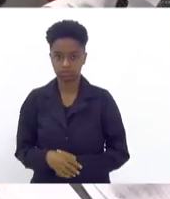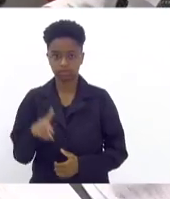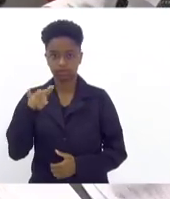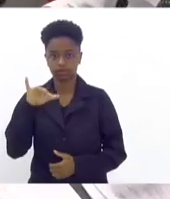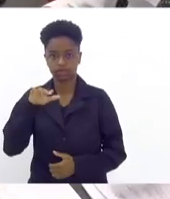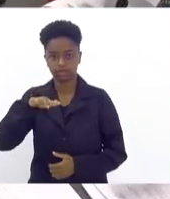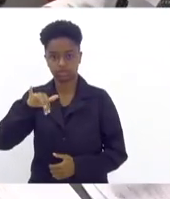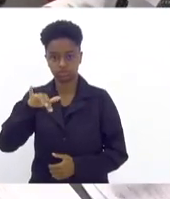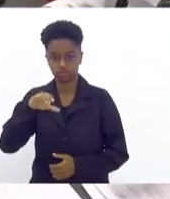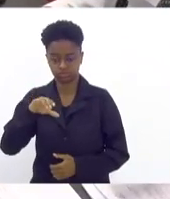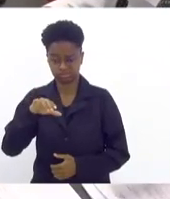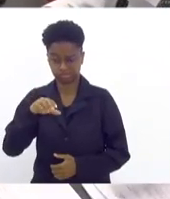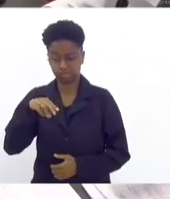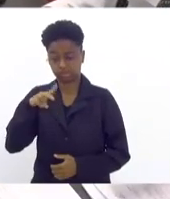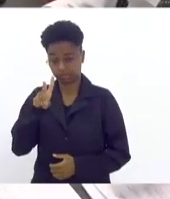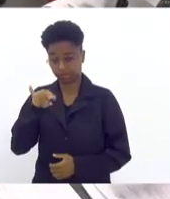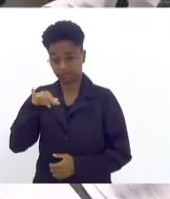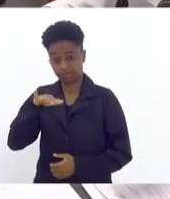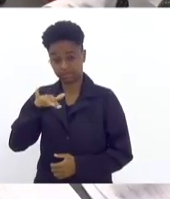Cozzolino.